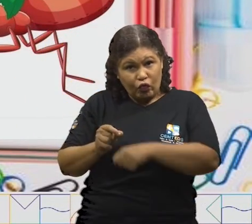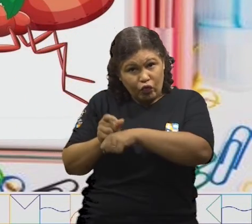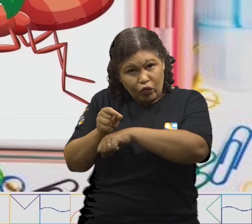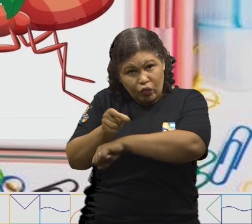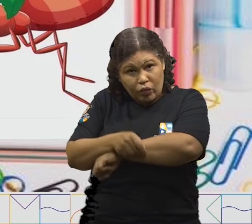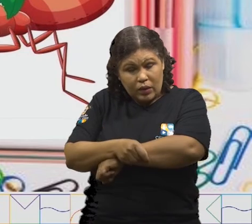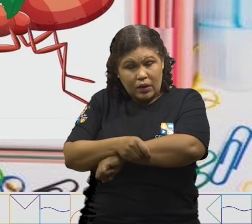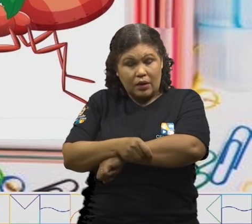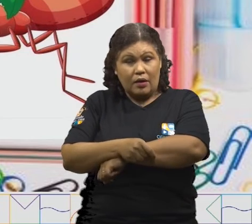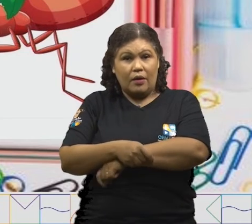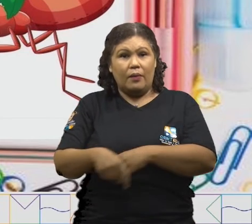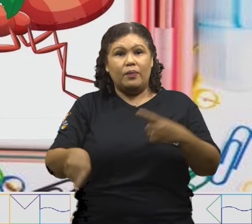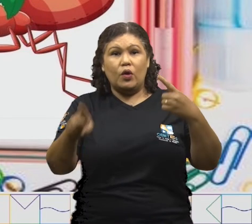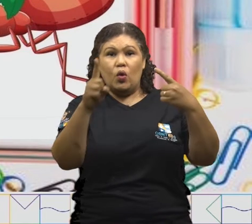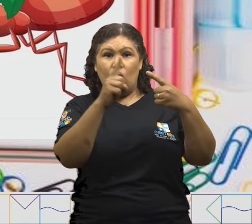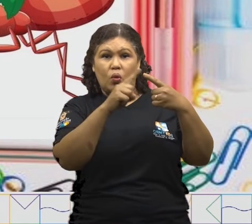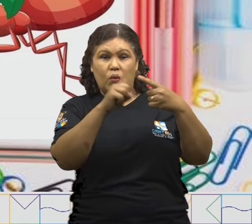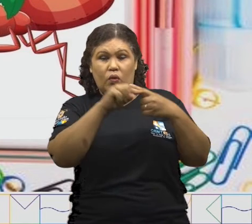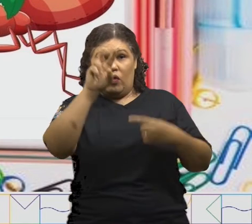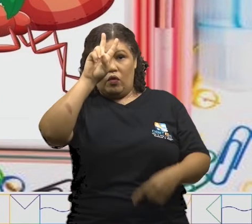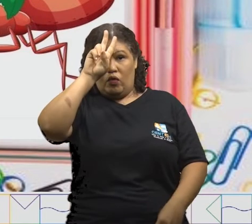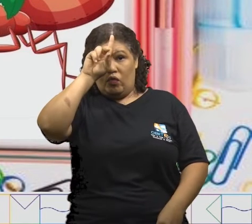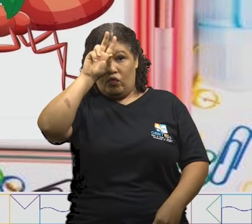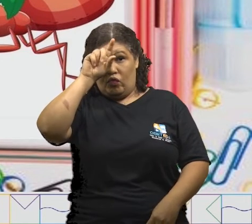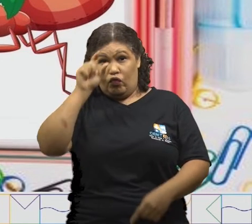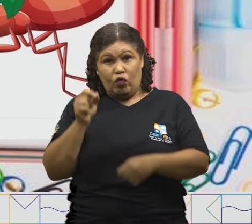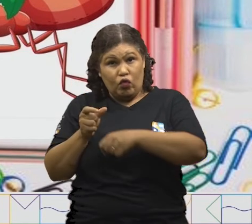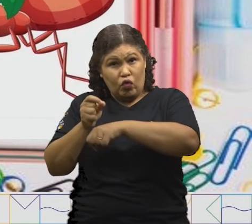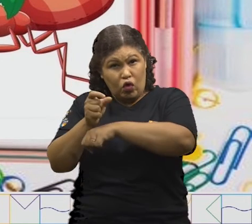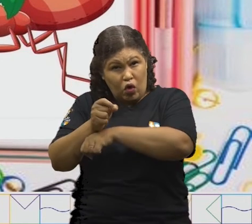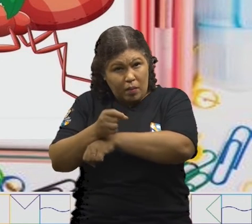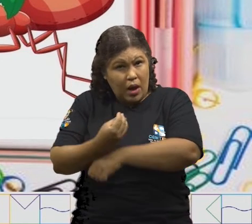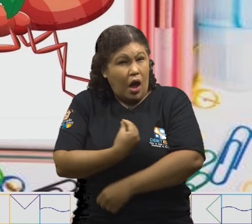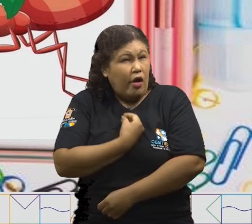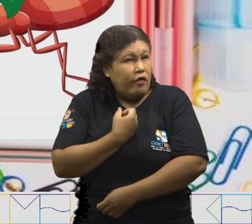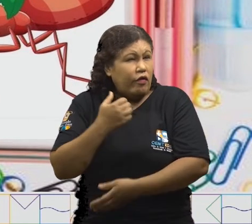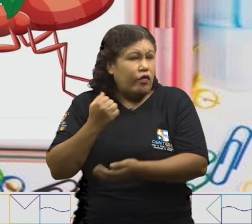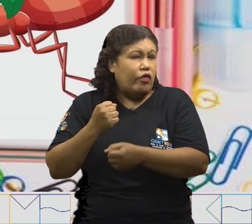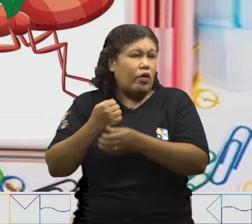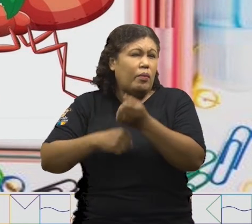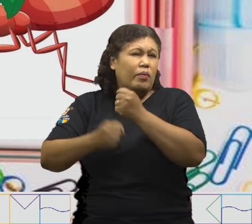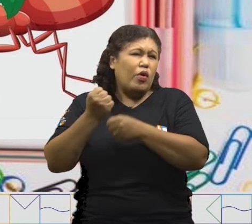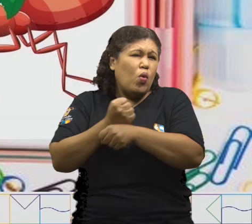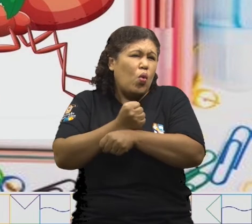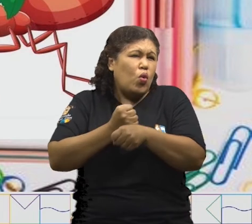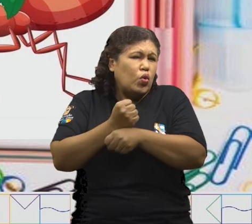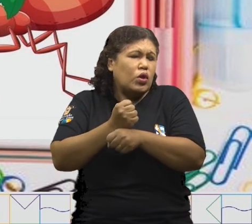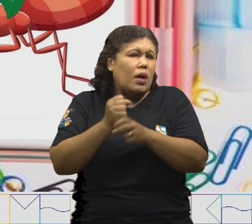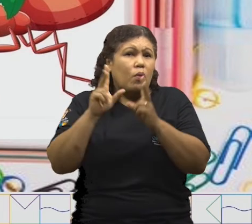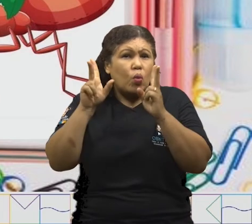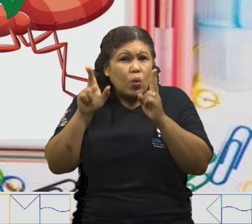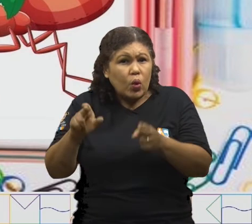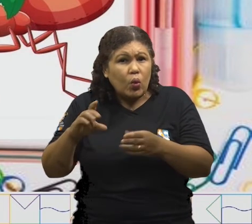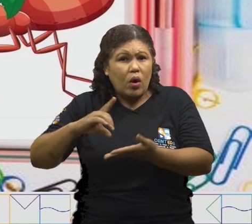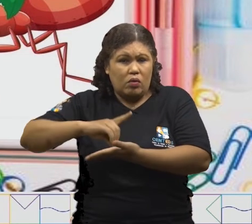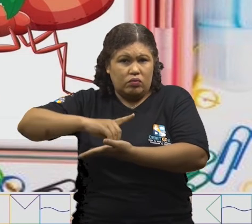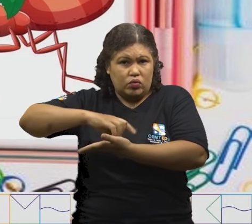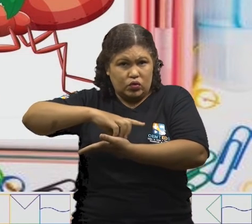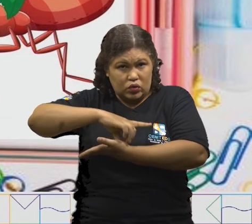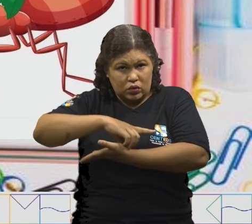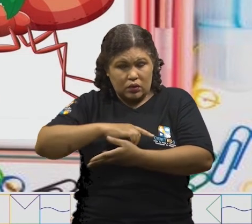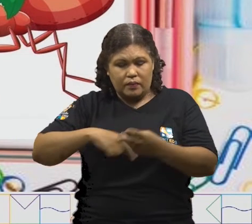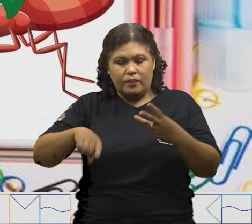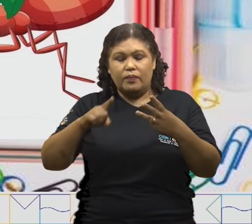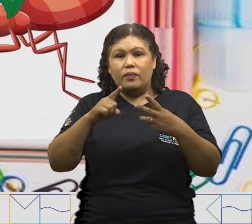Terra. 1. As formigas são tão antigas quanto os dinossauros. 2.